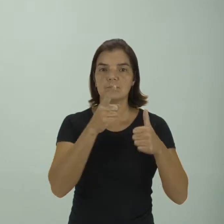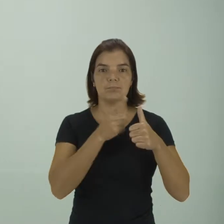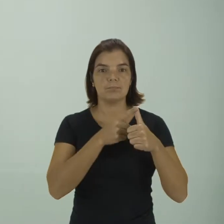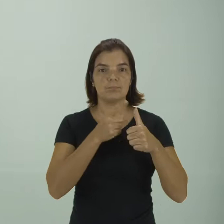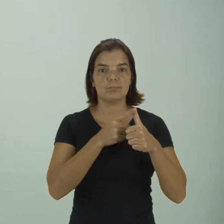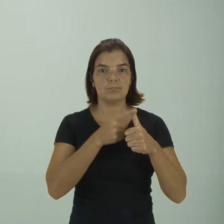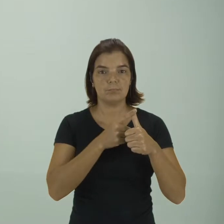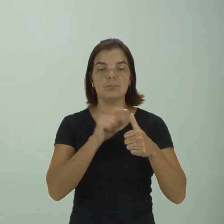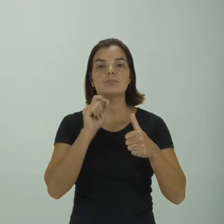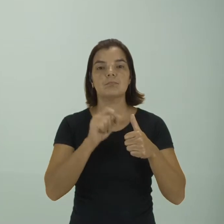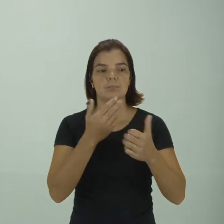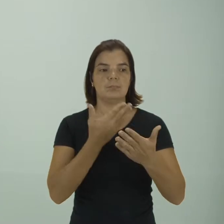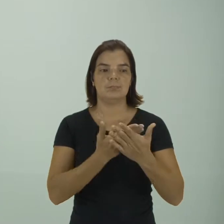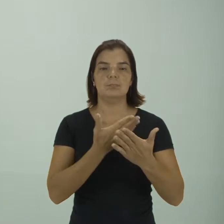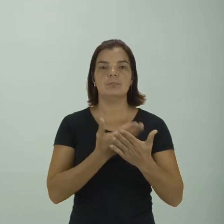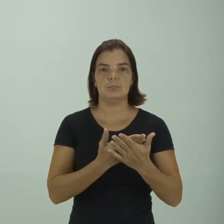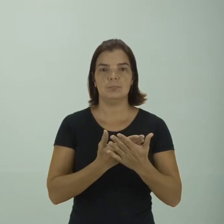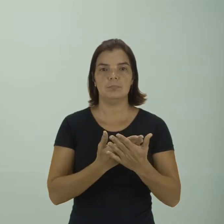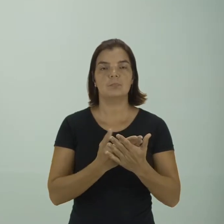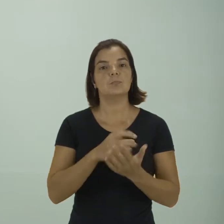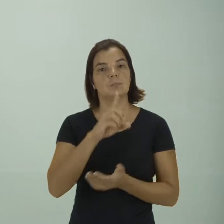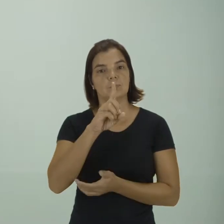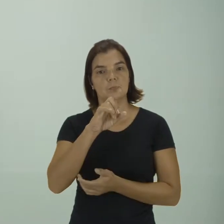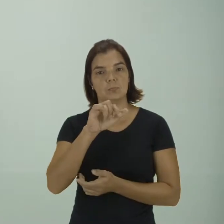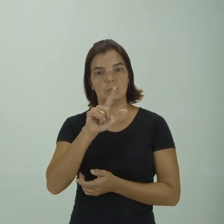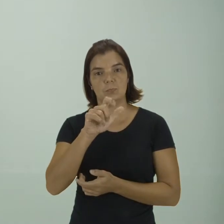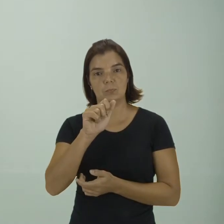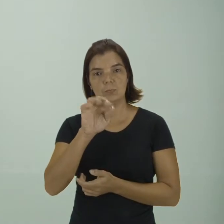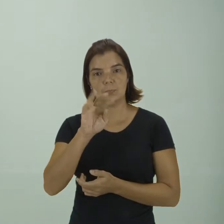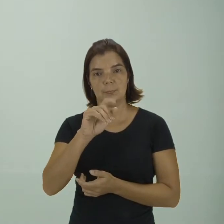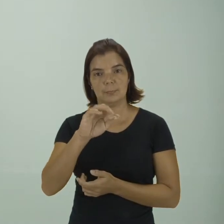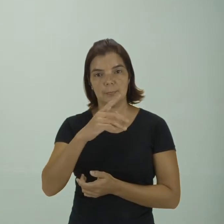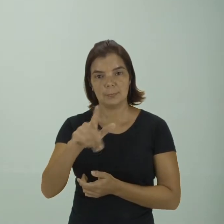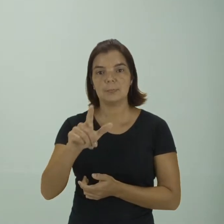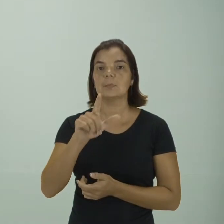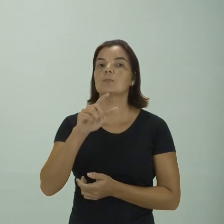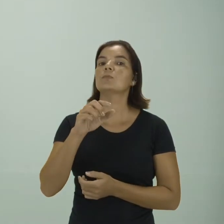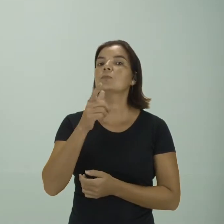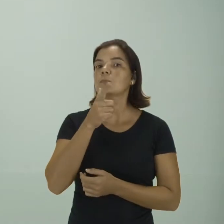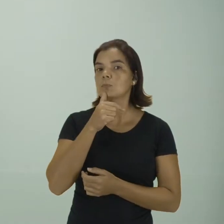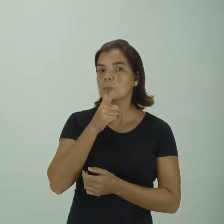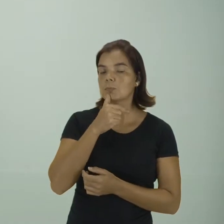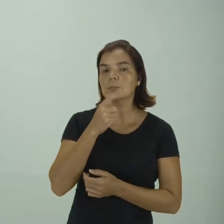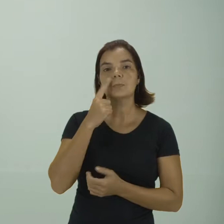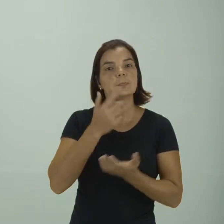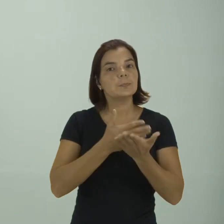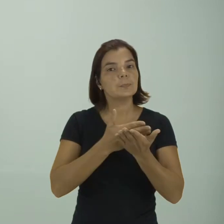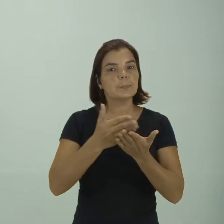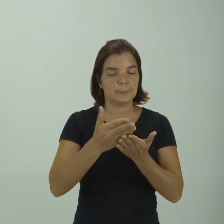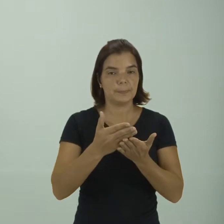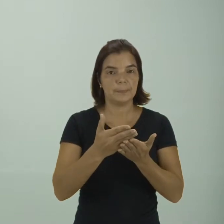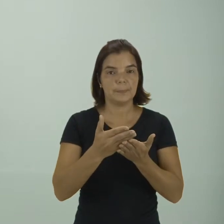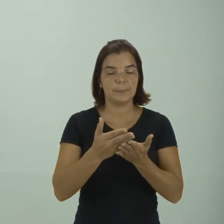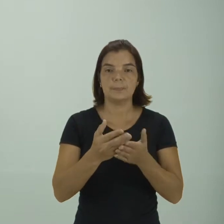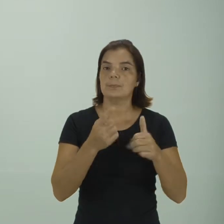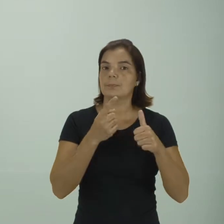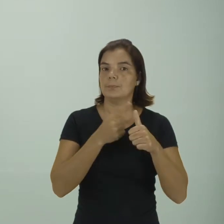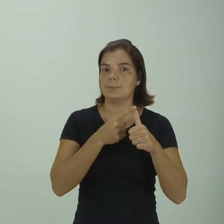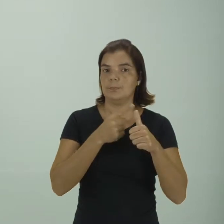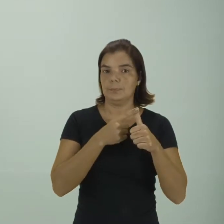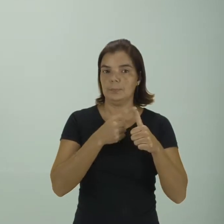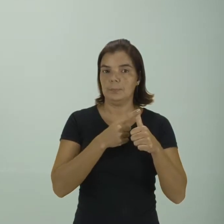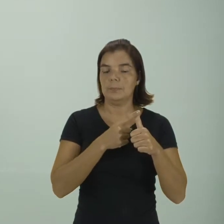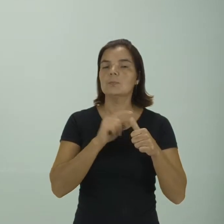primeira parte desta aula, tá? Sobre a dilatação dos líquidos. Vamos começar então a nossa aula com uma